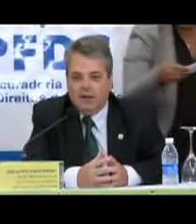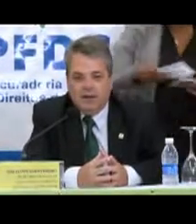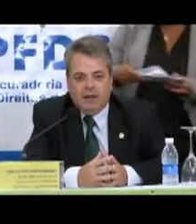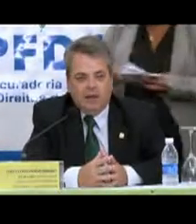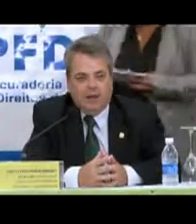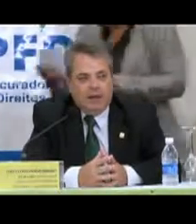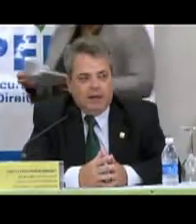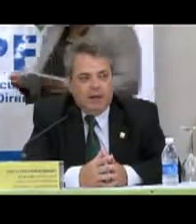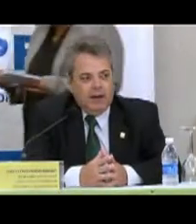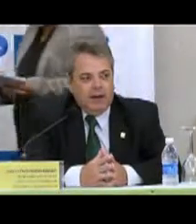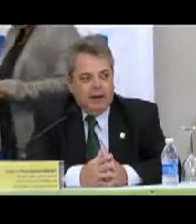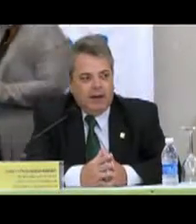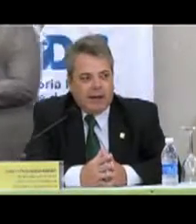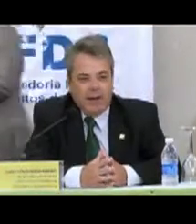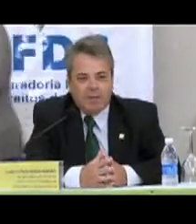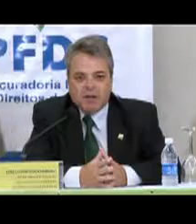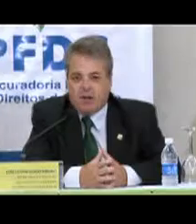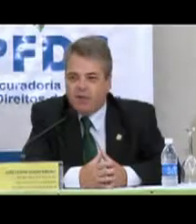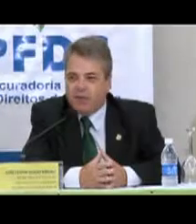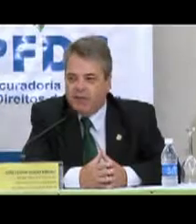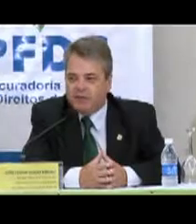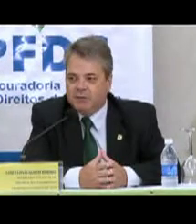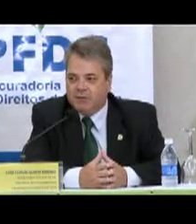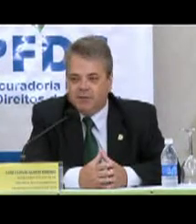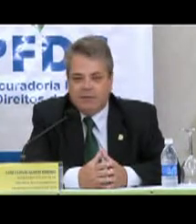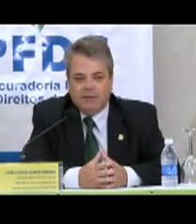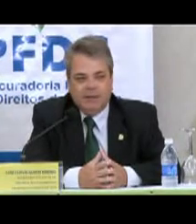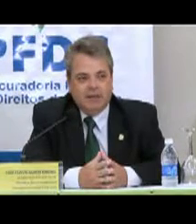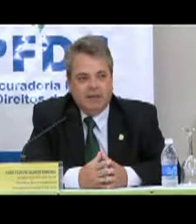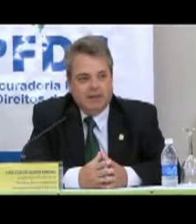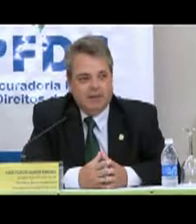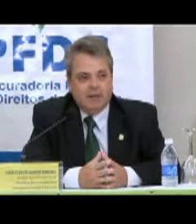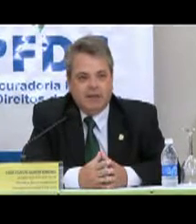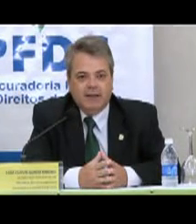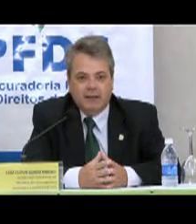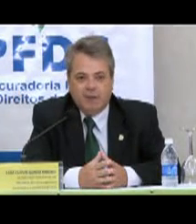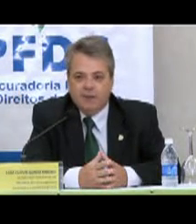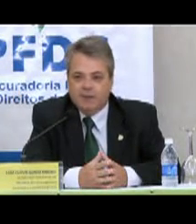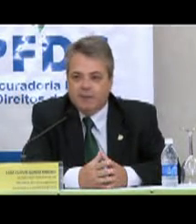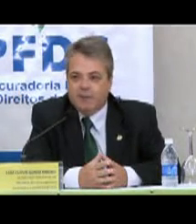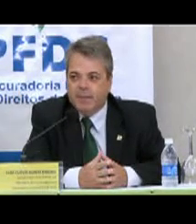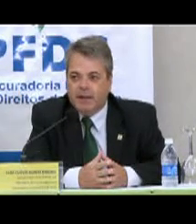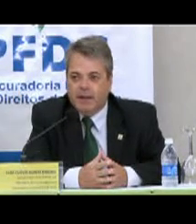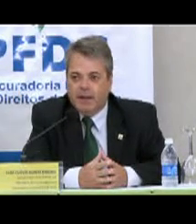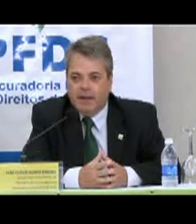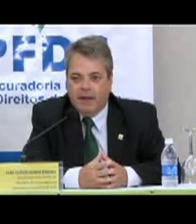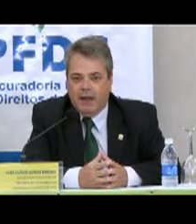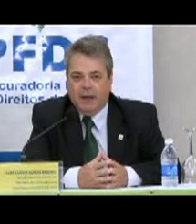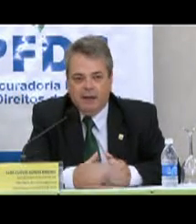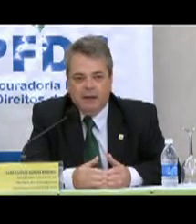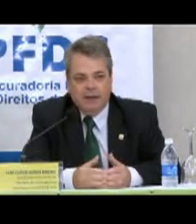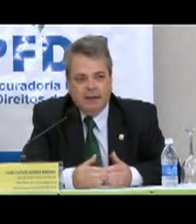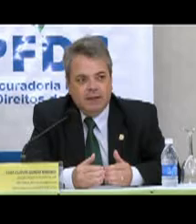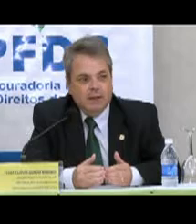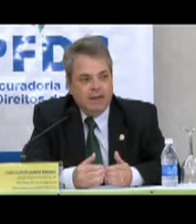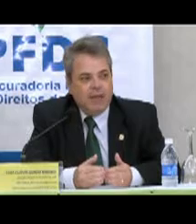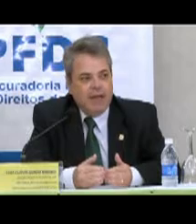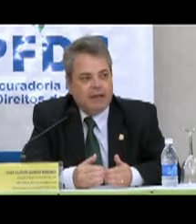solução. A quebra de preconceitos que existem ainda hoje, é